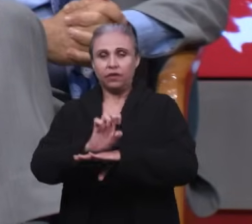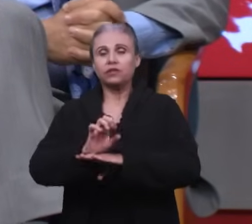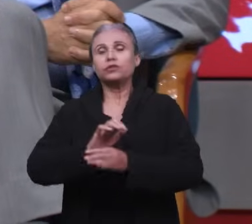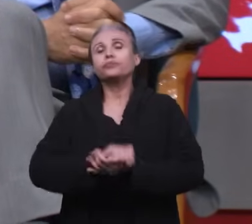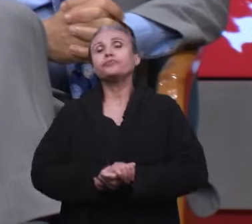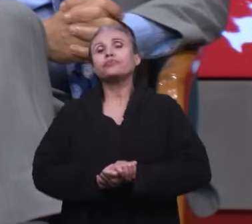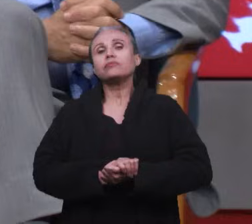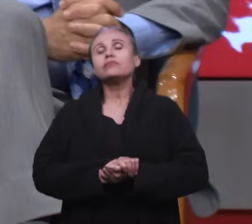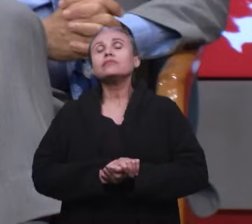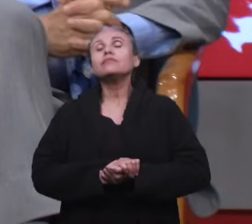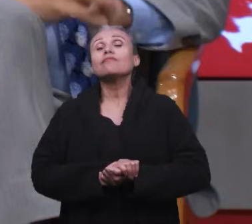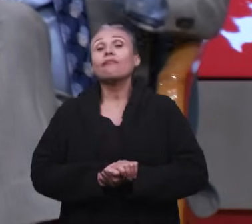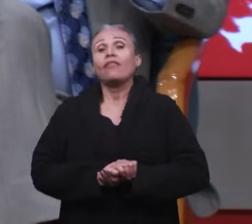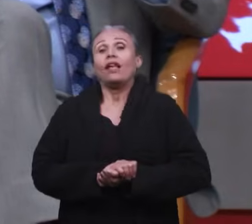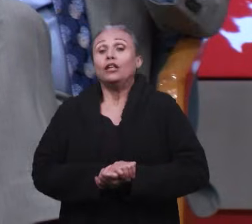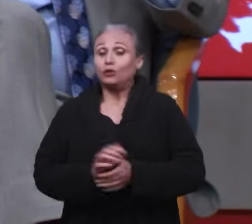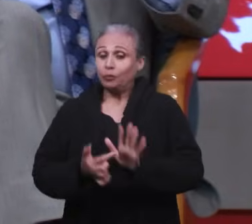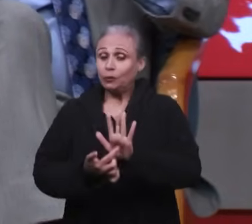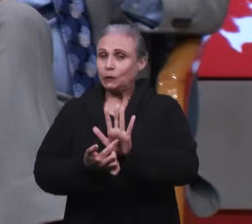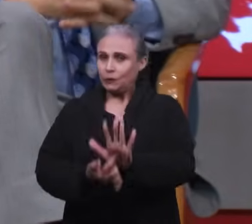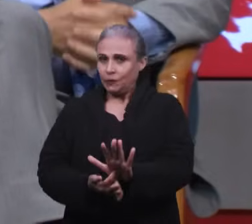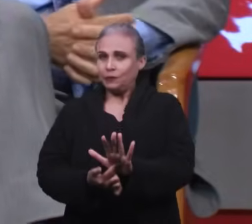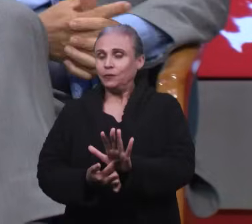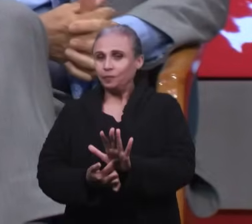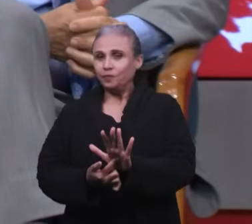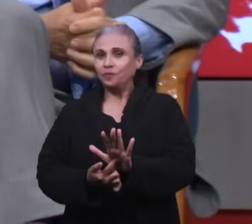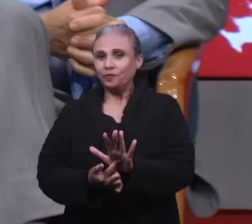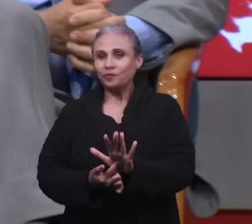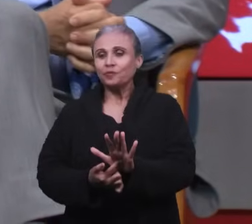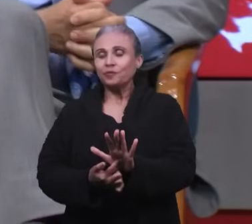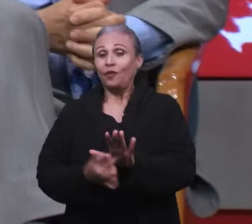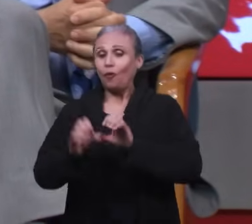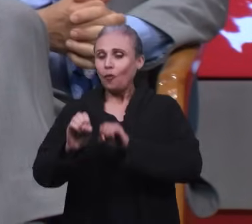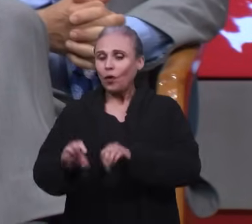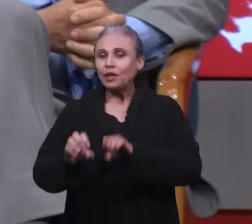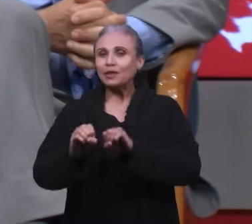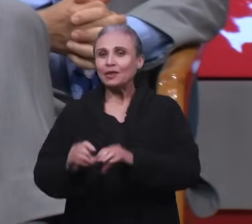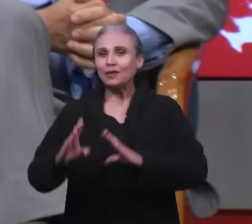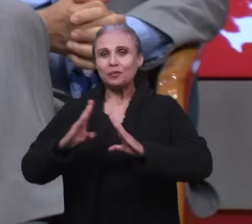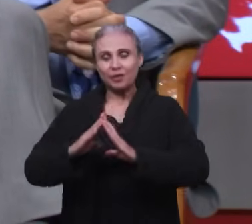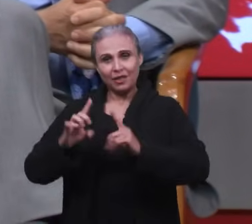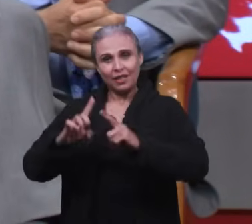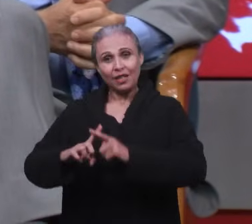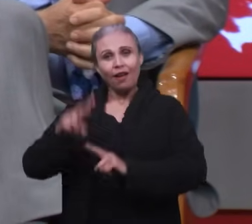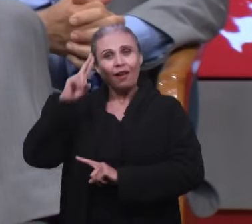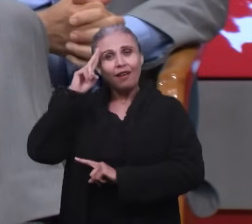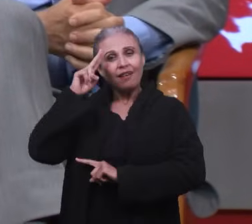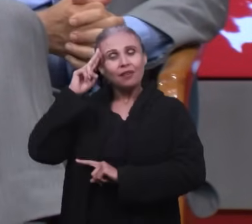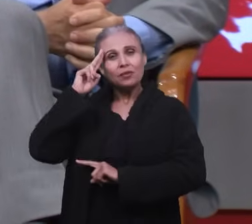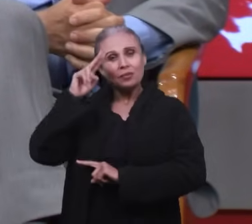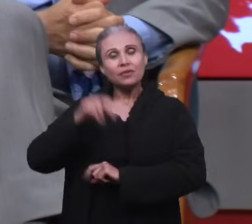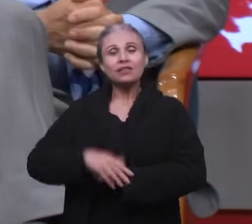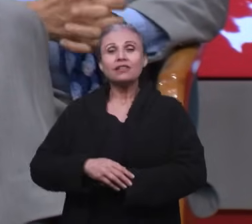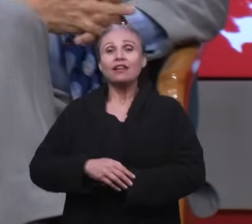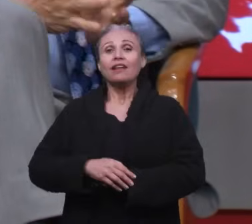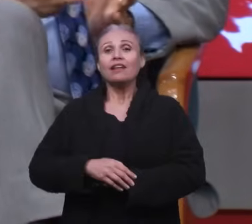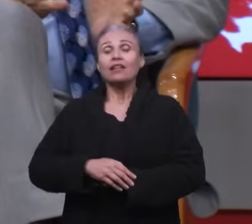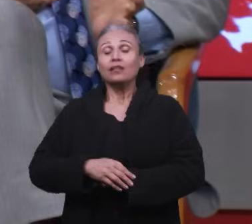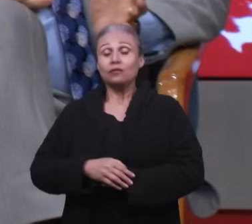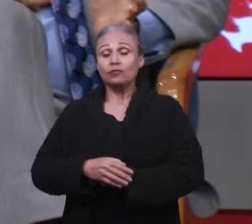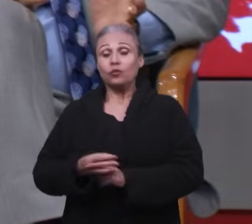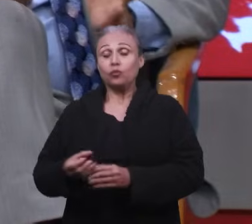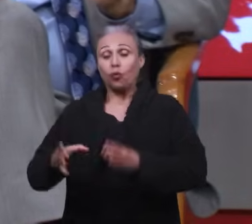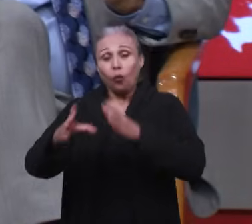aqui, mostrando essa parte como instrução para a igreja,